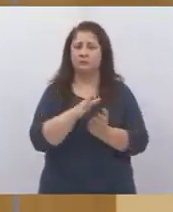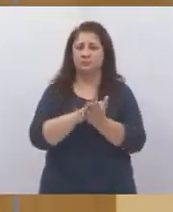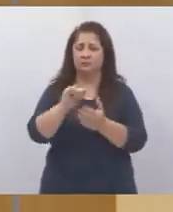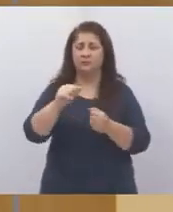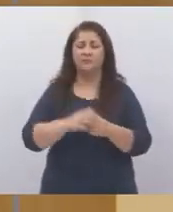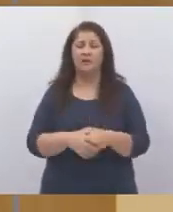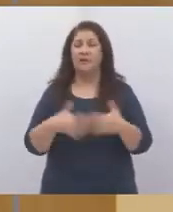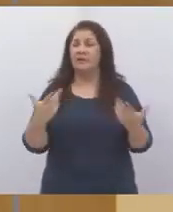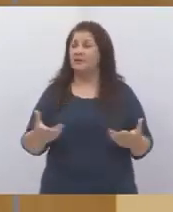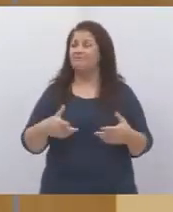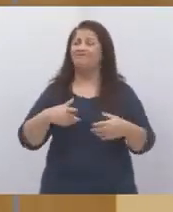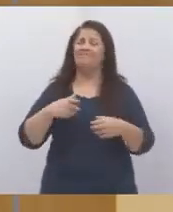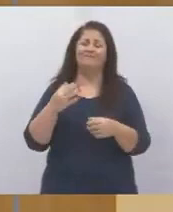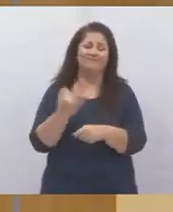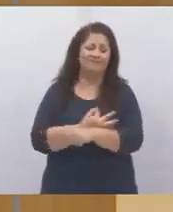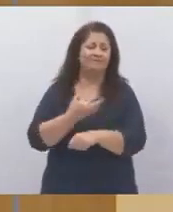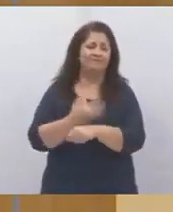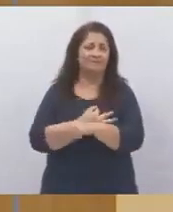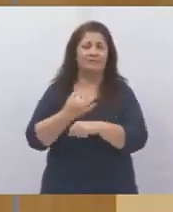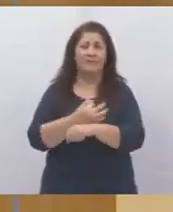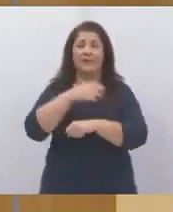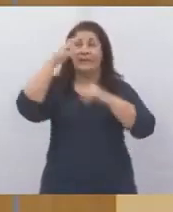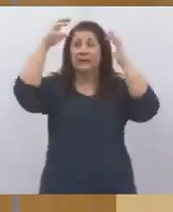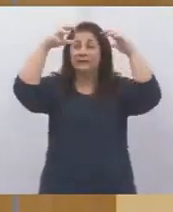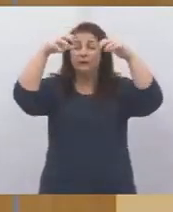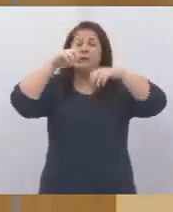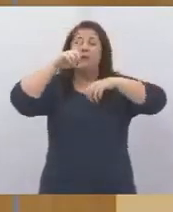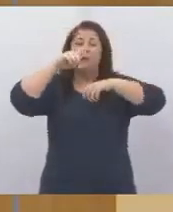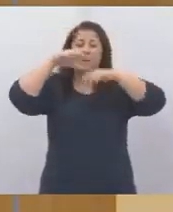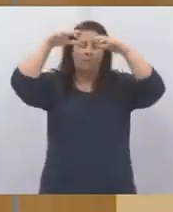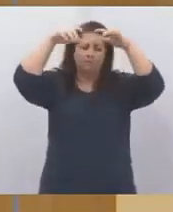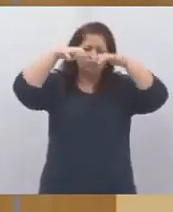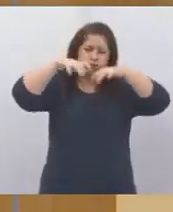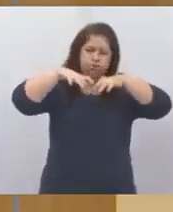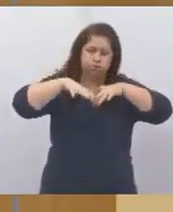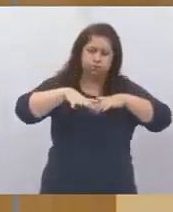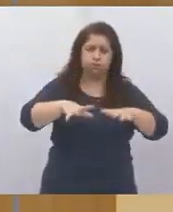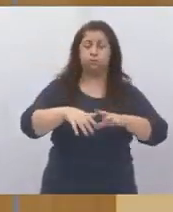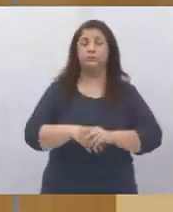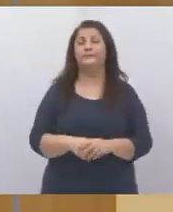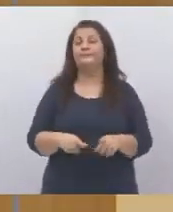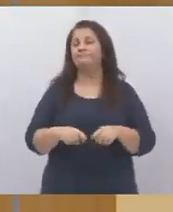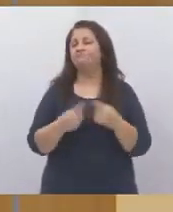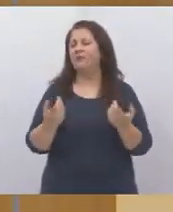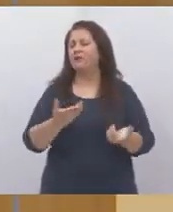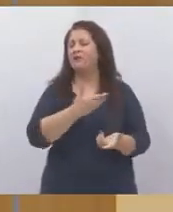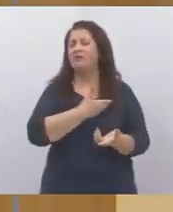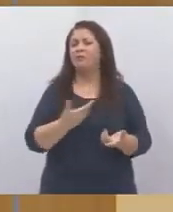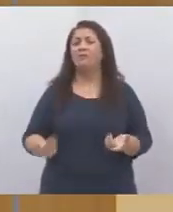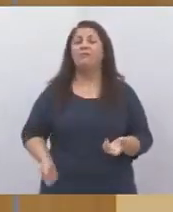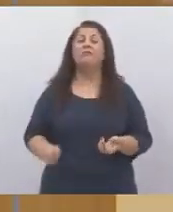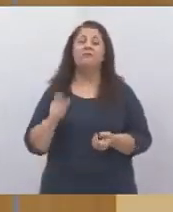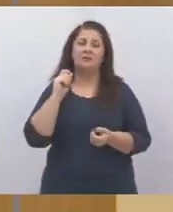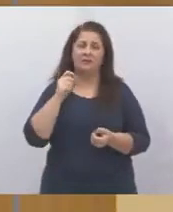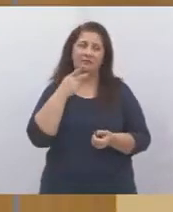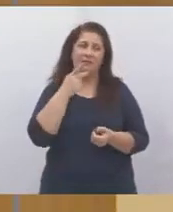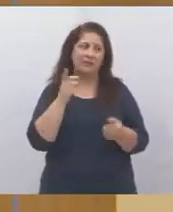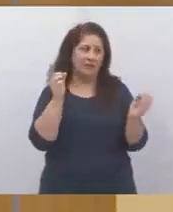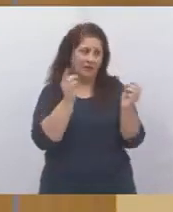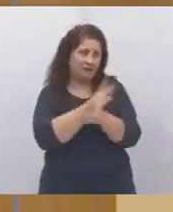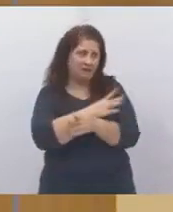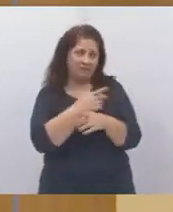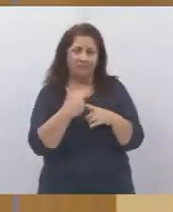Fontes e para enchentes de novo enfrentar enchentes e o governo atual diz que resolver as enchentes